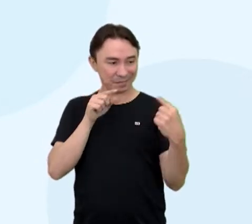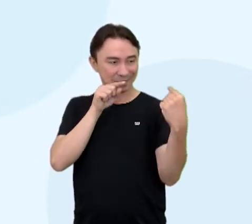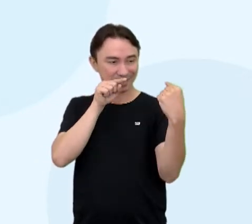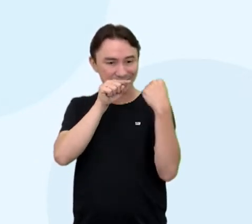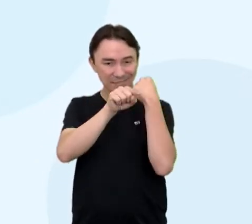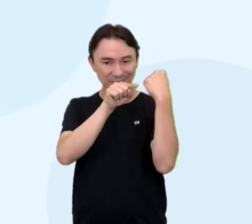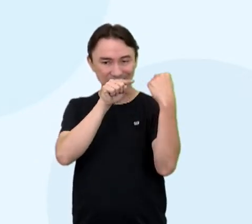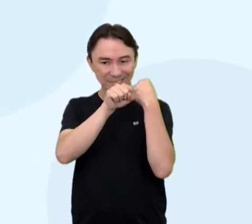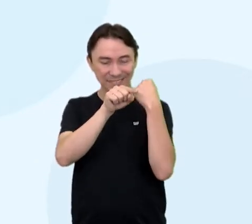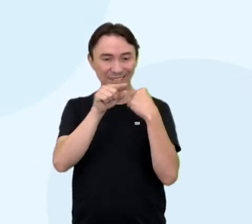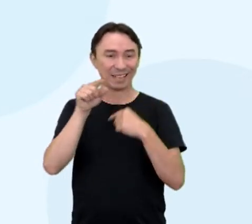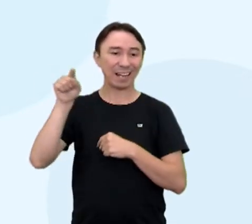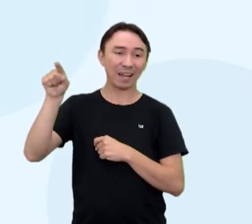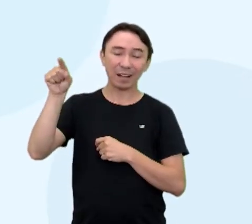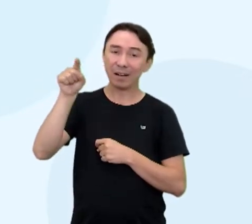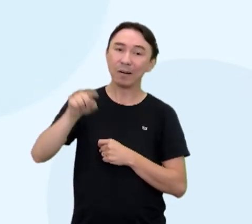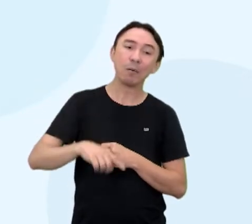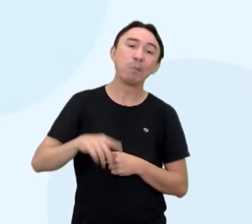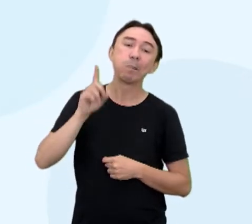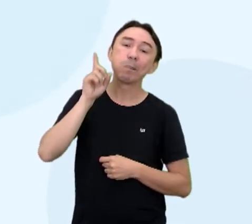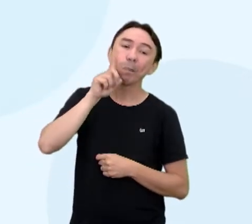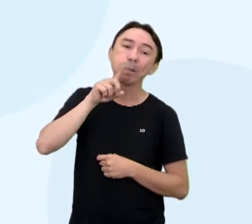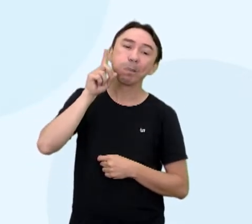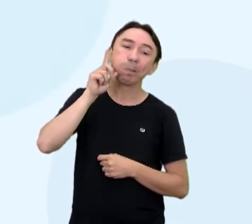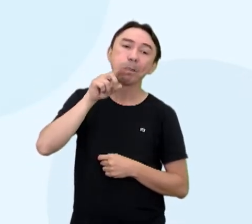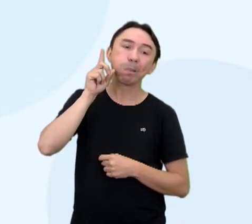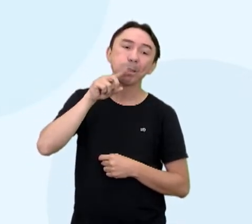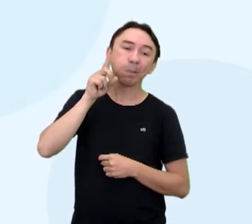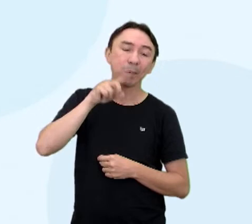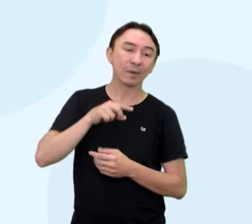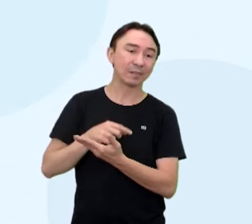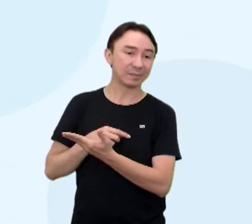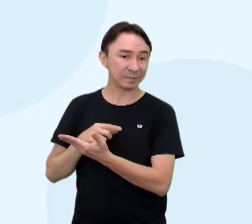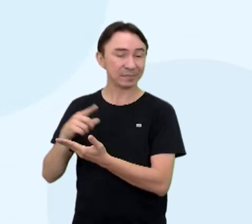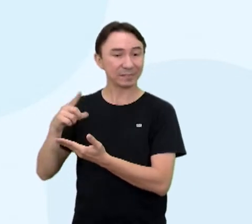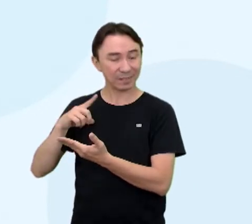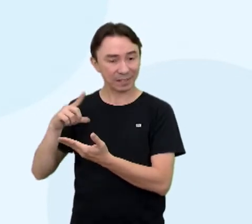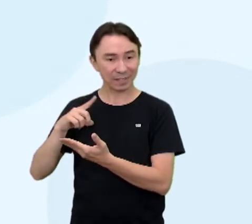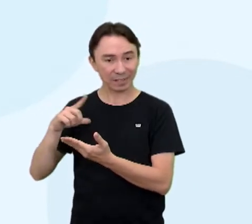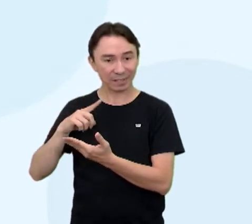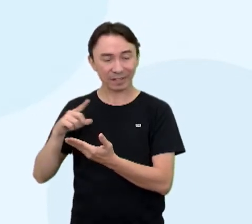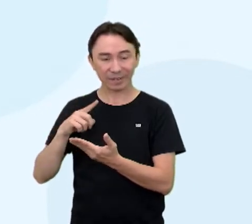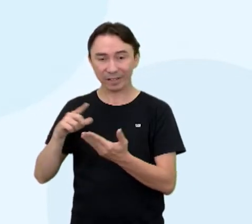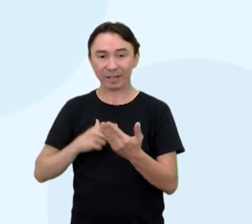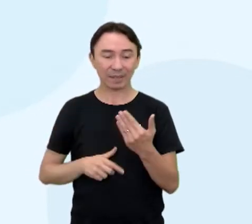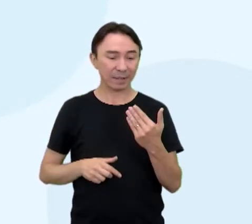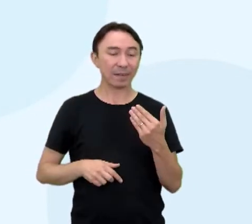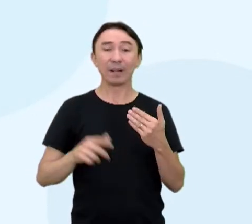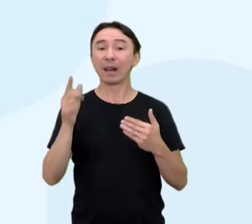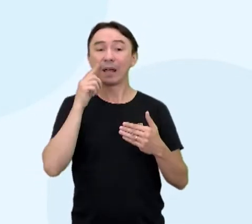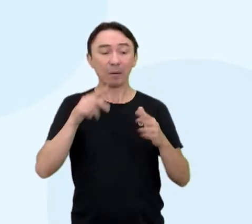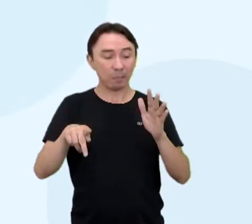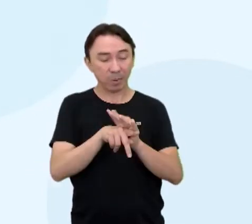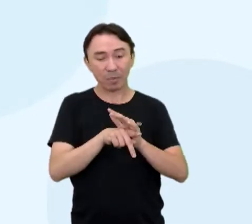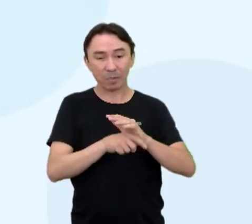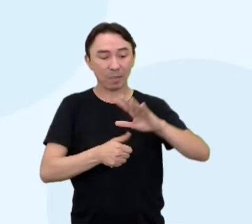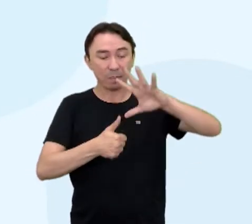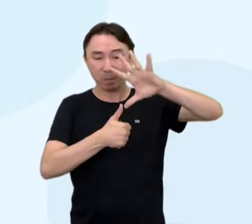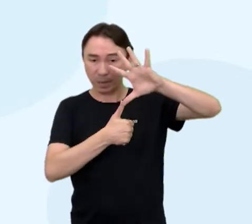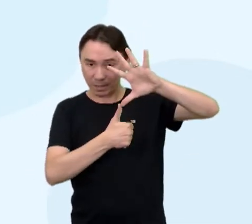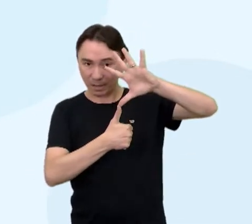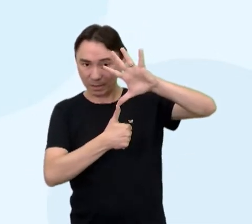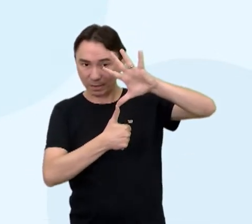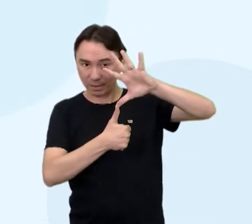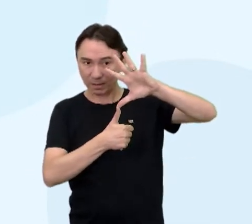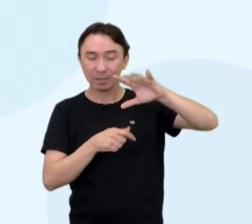lá da Califórnia. E aí limita a placa americana, né, do lado direito, com a placa do Pacífico, né, que é a maior